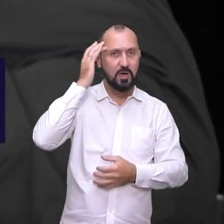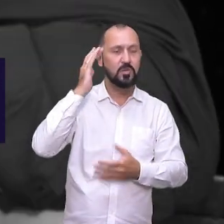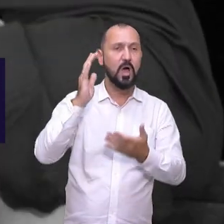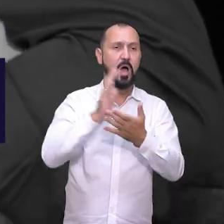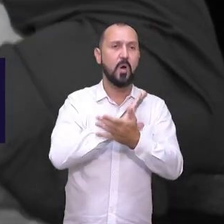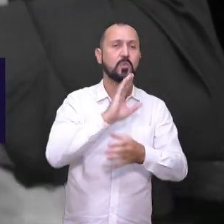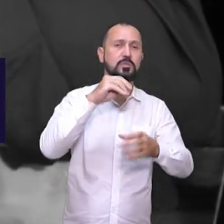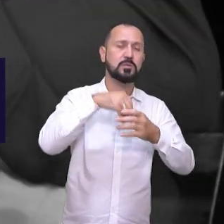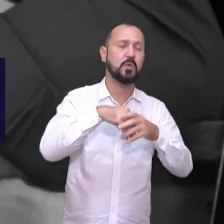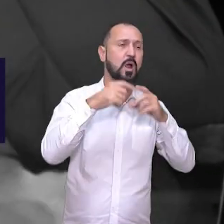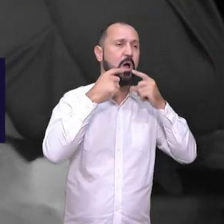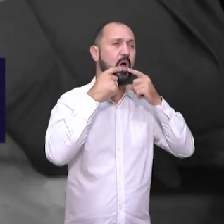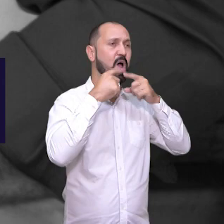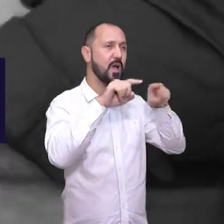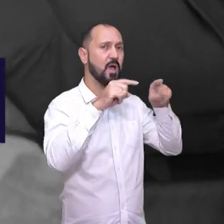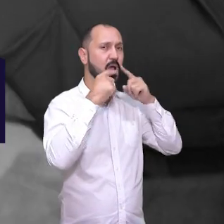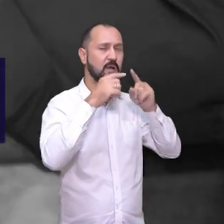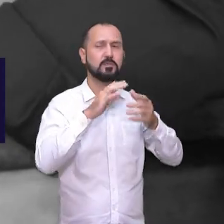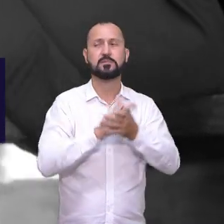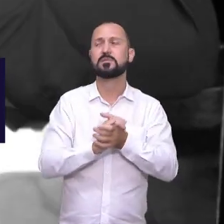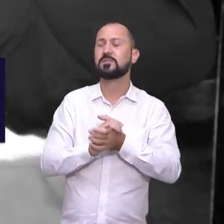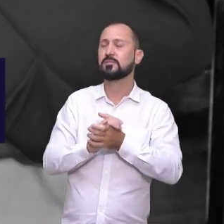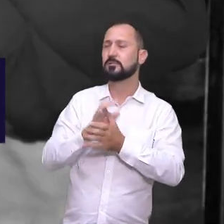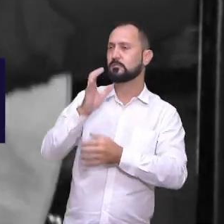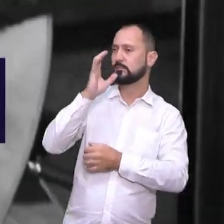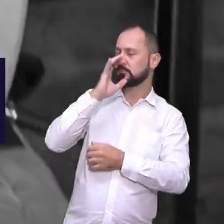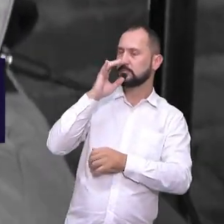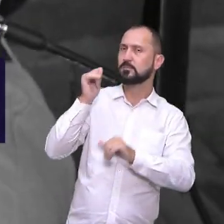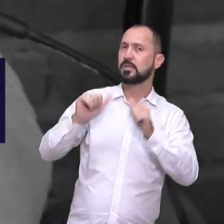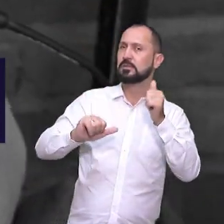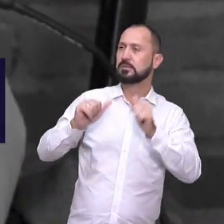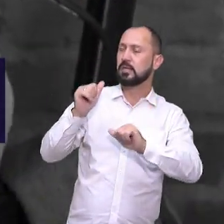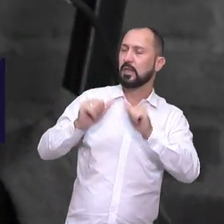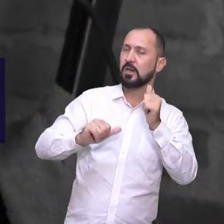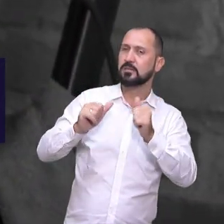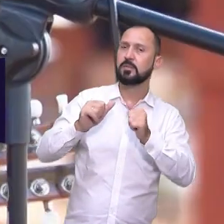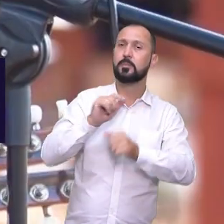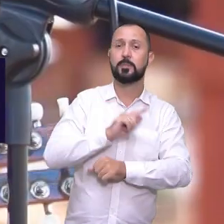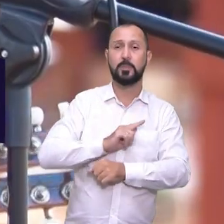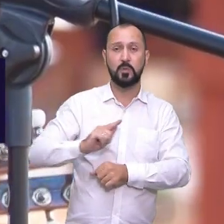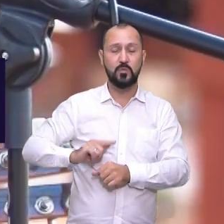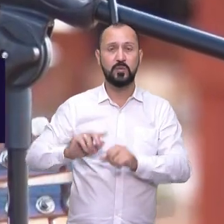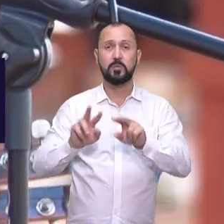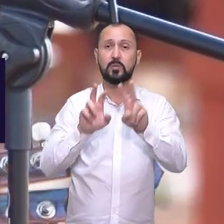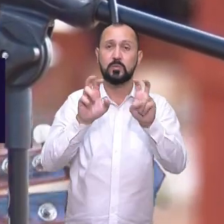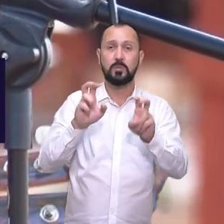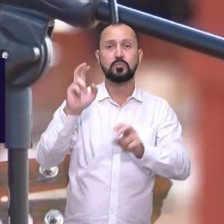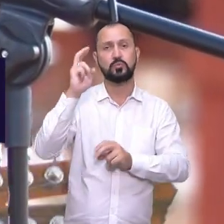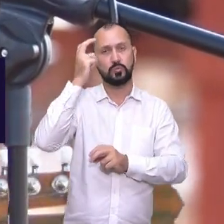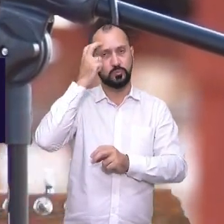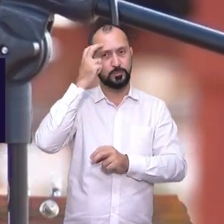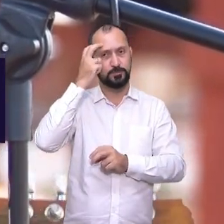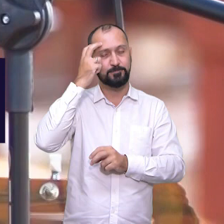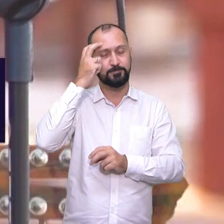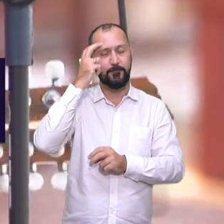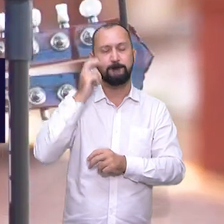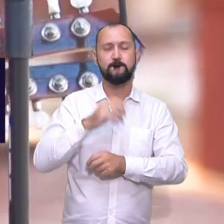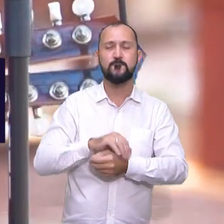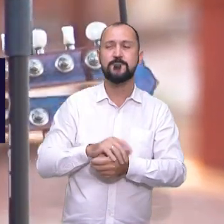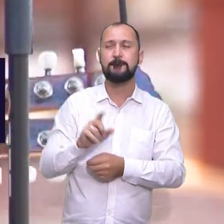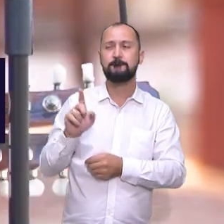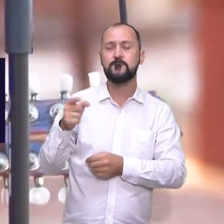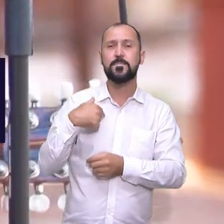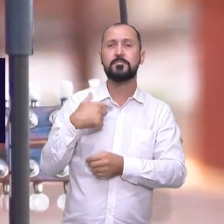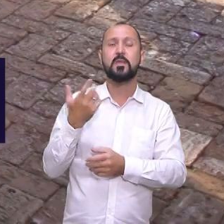qualidade. Então, eu acho que quando alguns setores reclamam, e isso tem que ser analisado pelo governo, pelo setor de